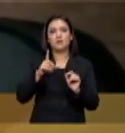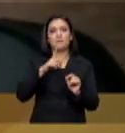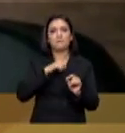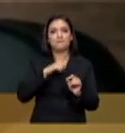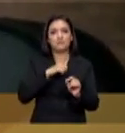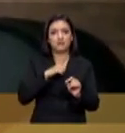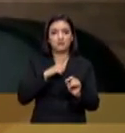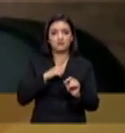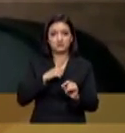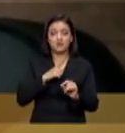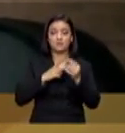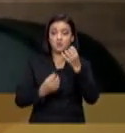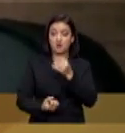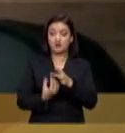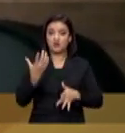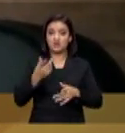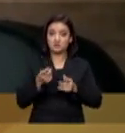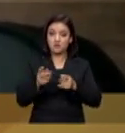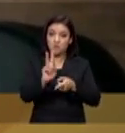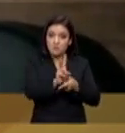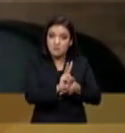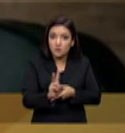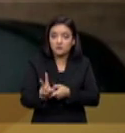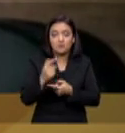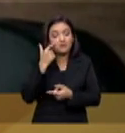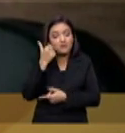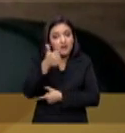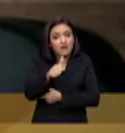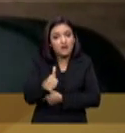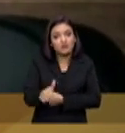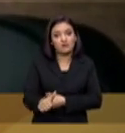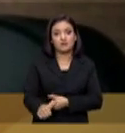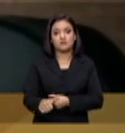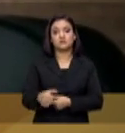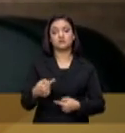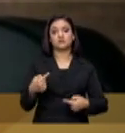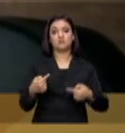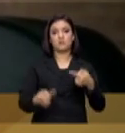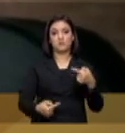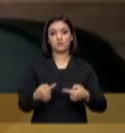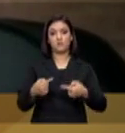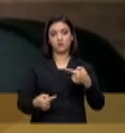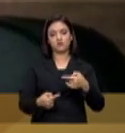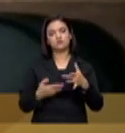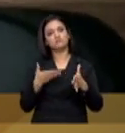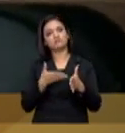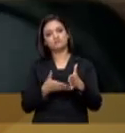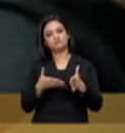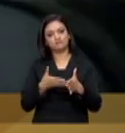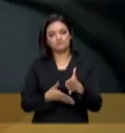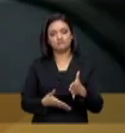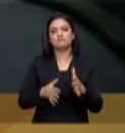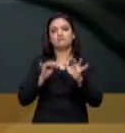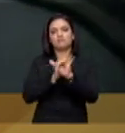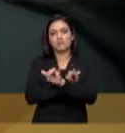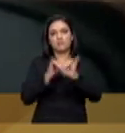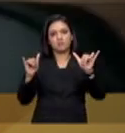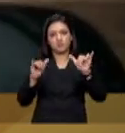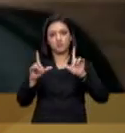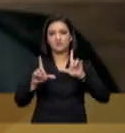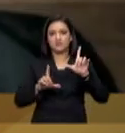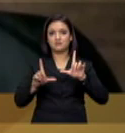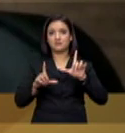implementação, monitoramento e avaliação das políticas de restrição à publicidade